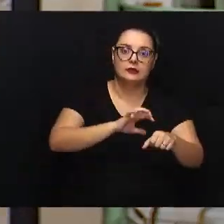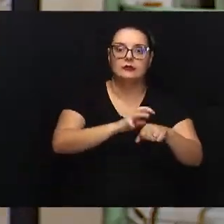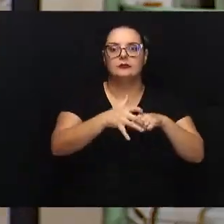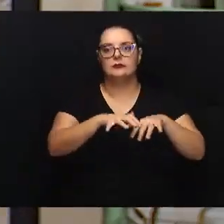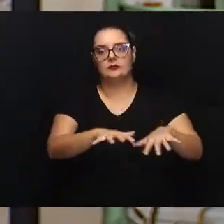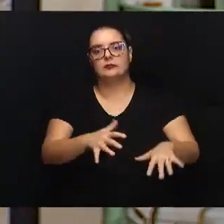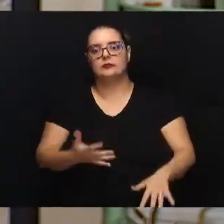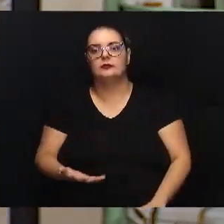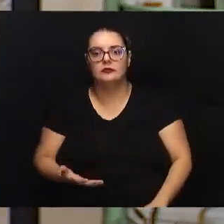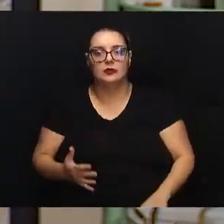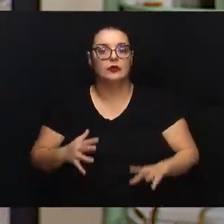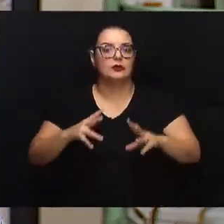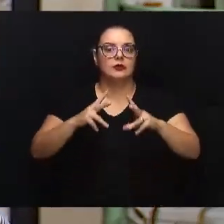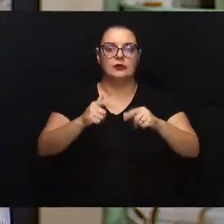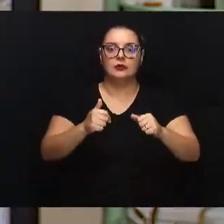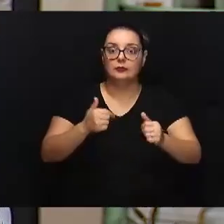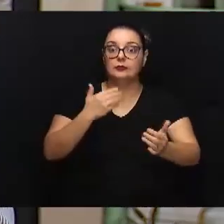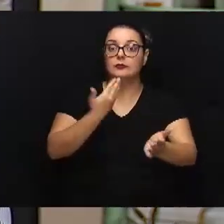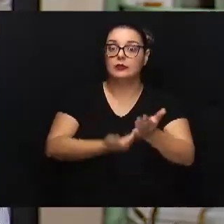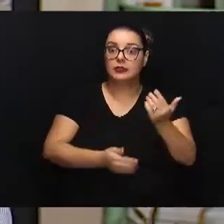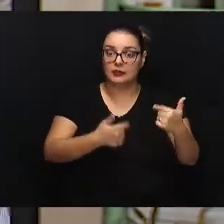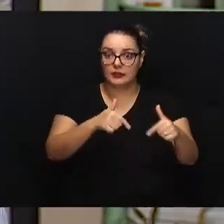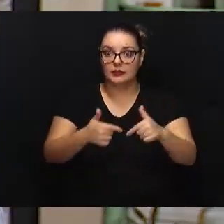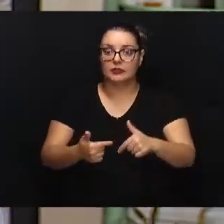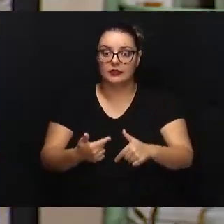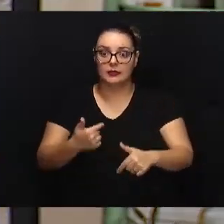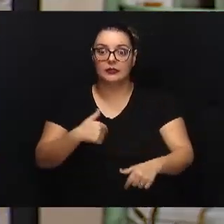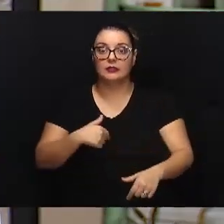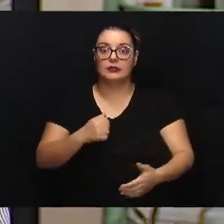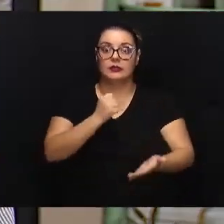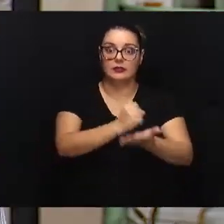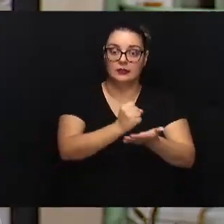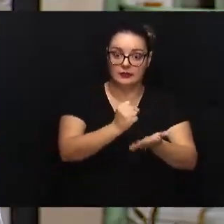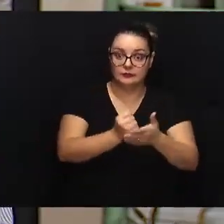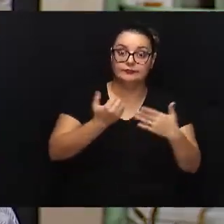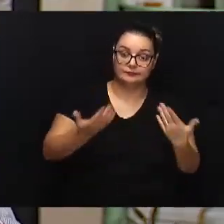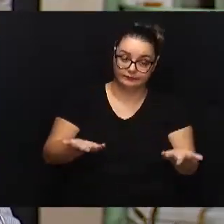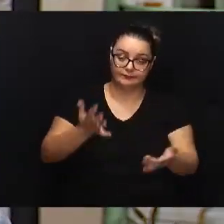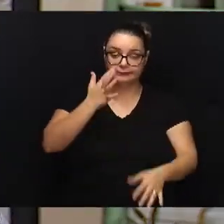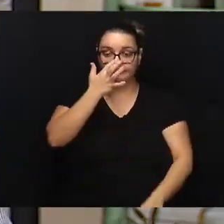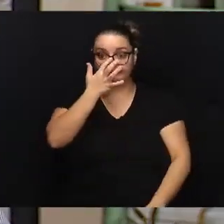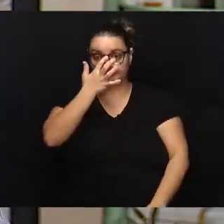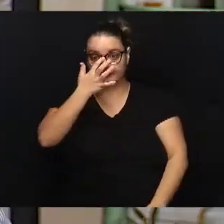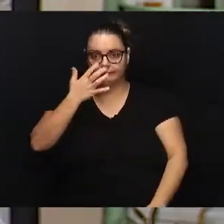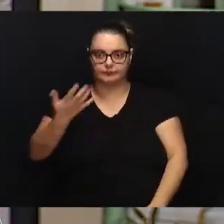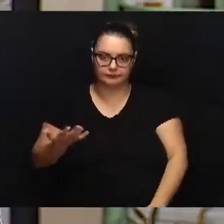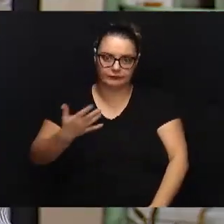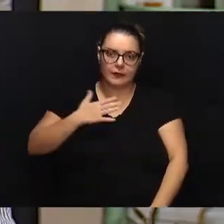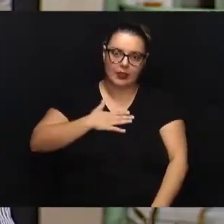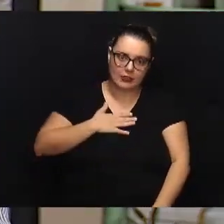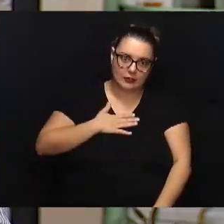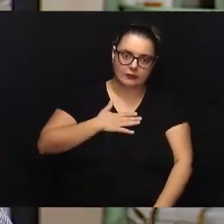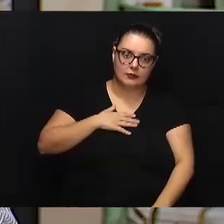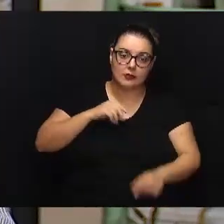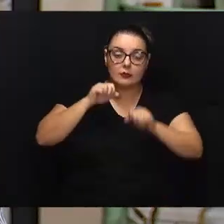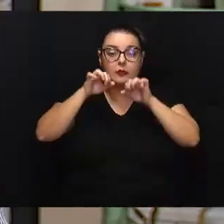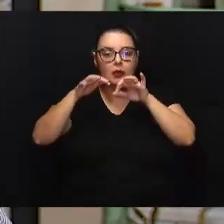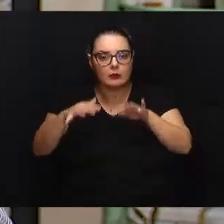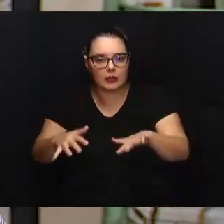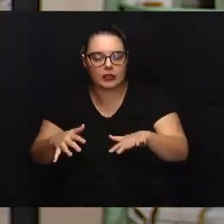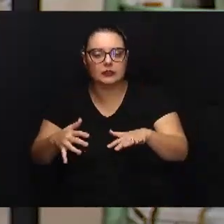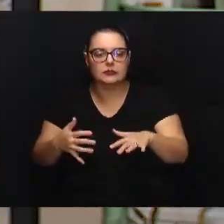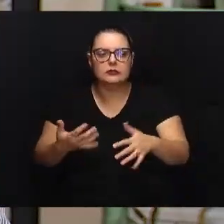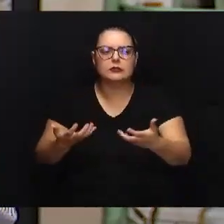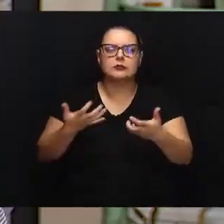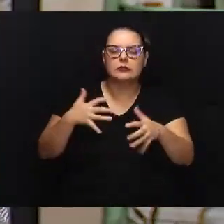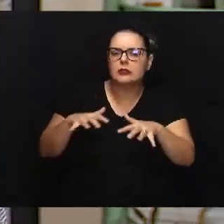mundo estava perdendo o emprego, eu estava sendo contratada. Então, para mim, aquilo era uma bênção. E eu queria esse movimento de